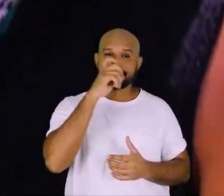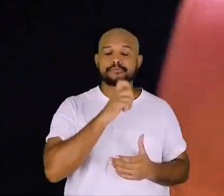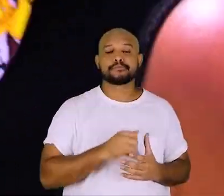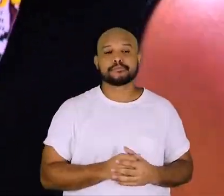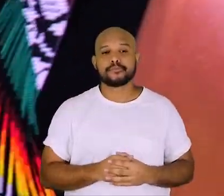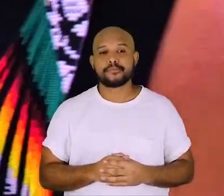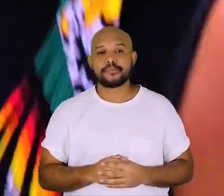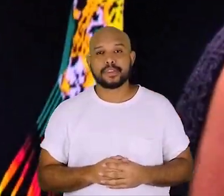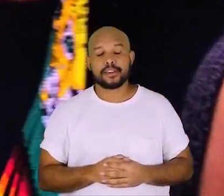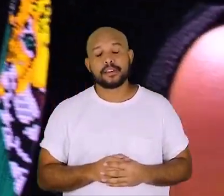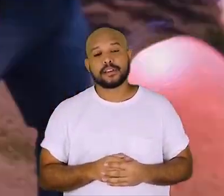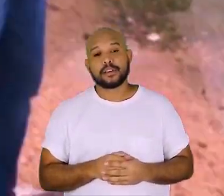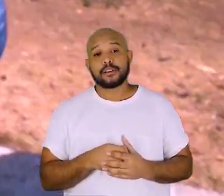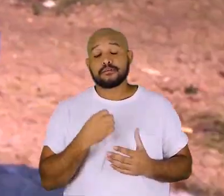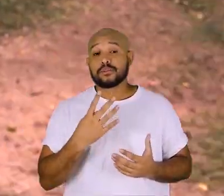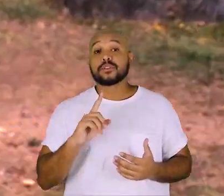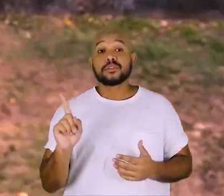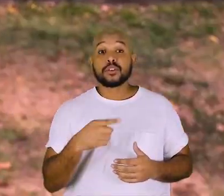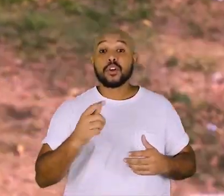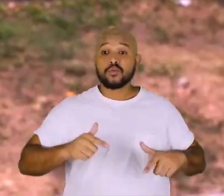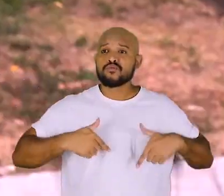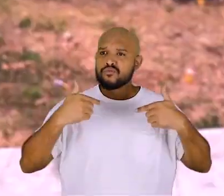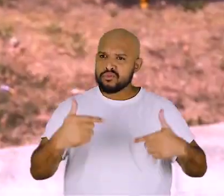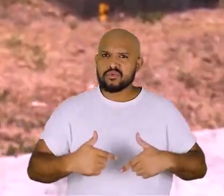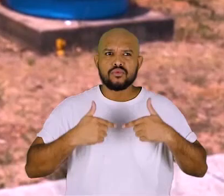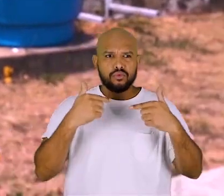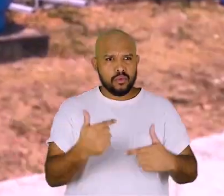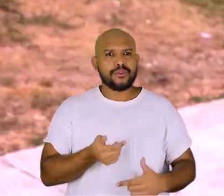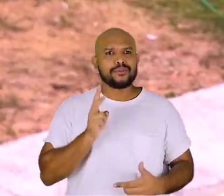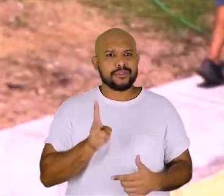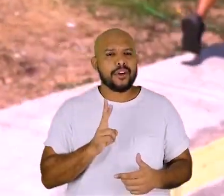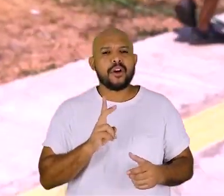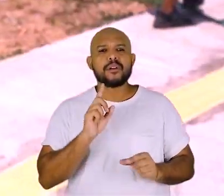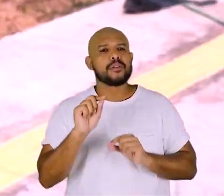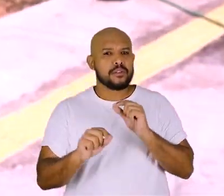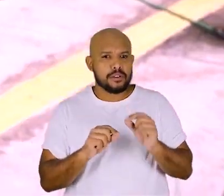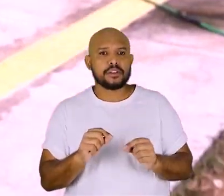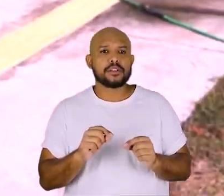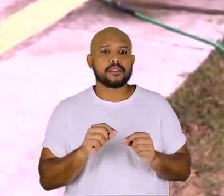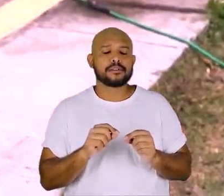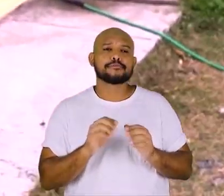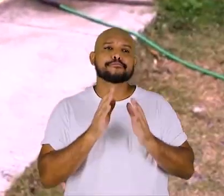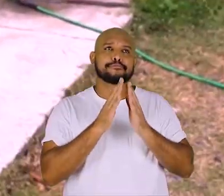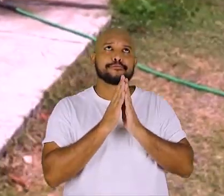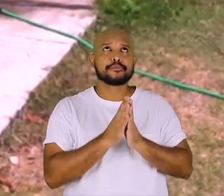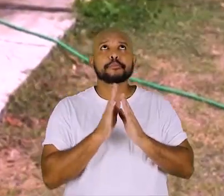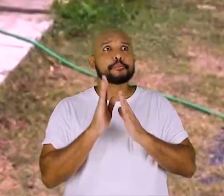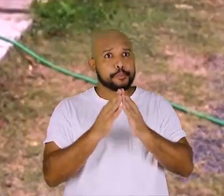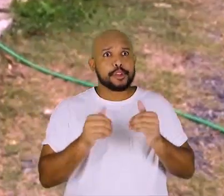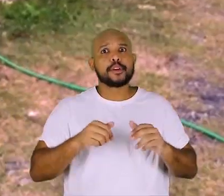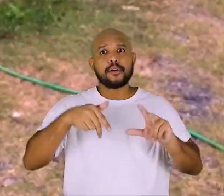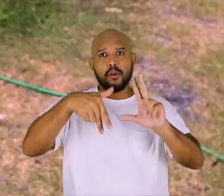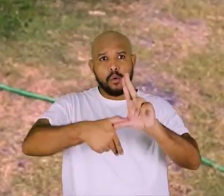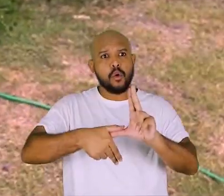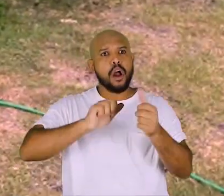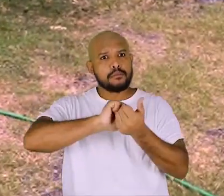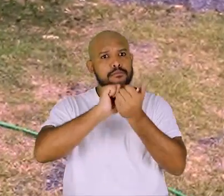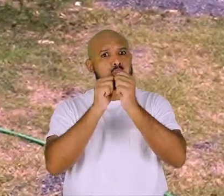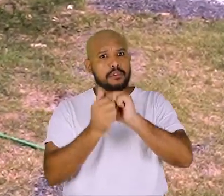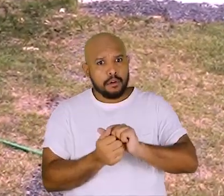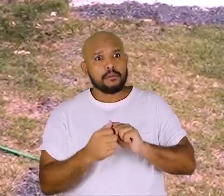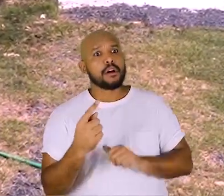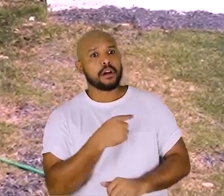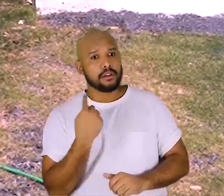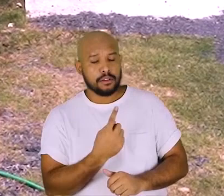e a gente chega nesse espaço e ter que se adequar a tudo isso também é muito complicado, é muito difícil. E tudo que a